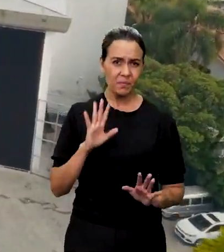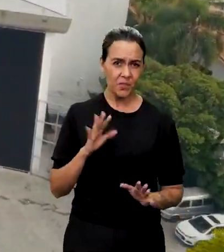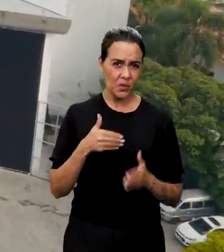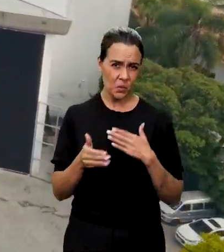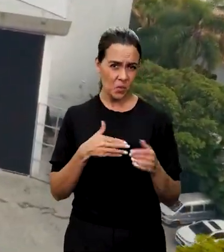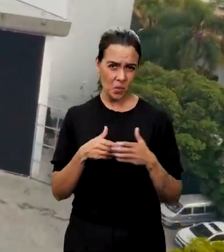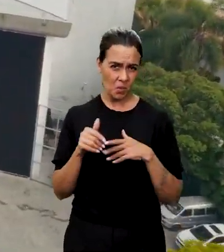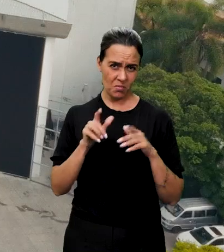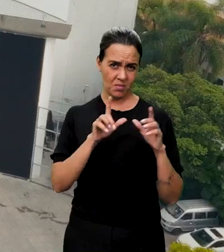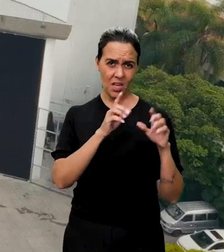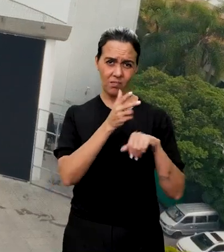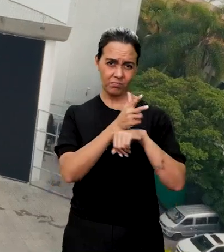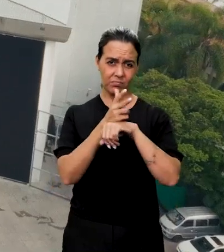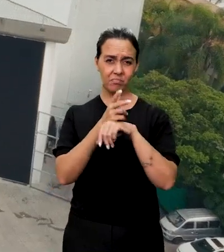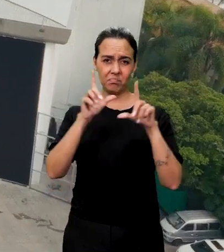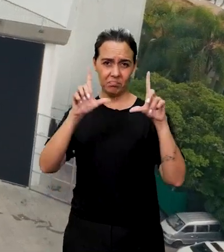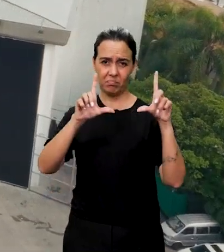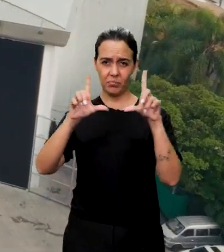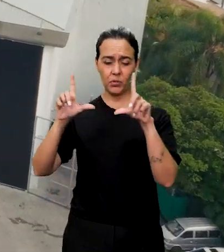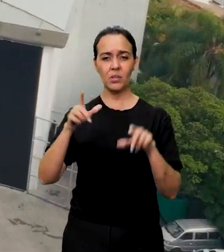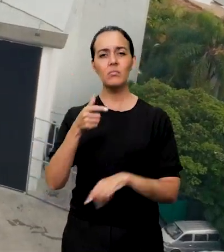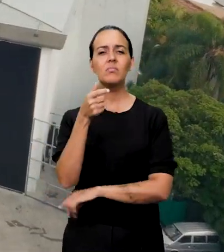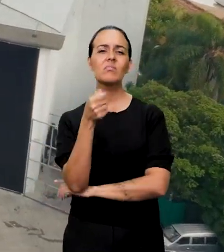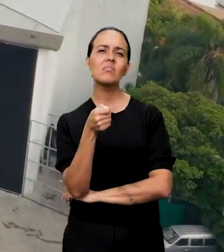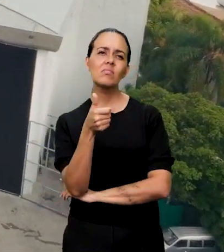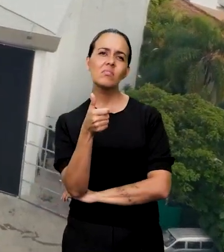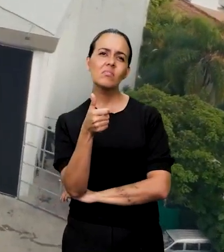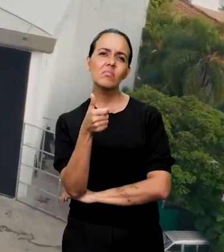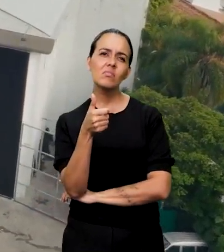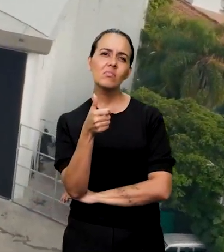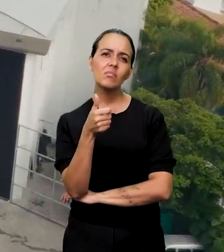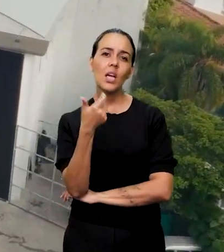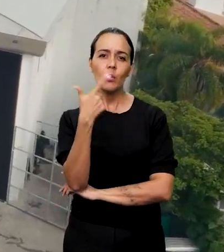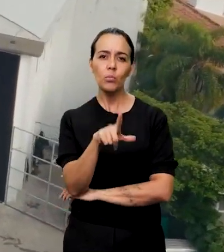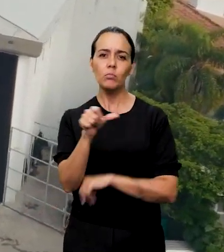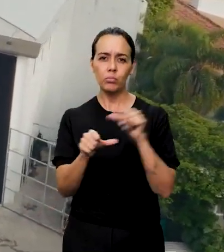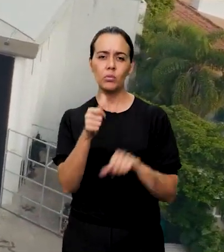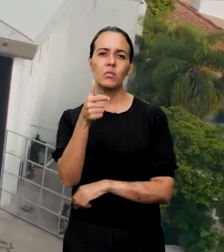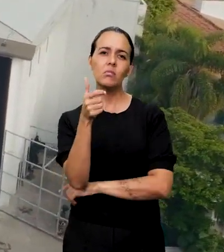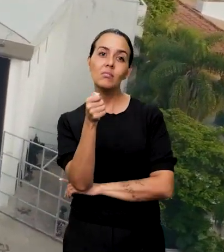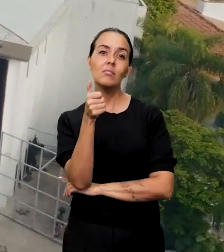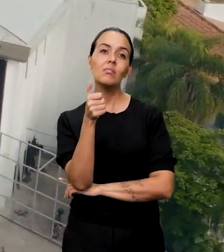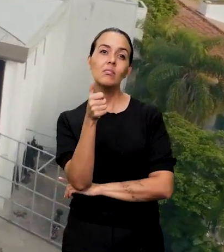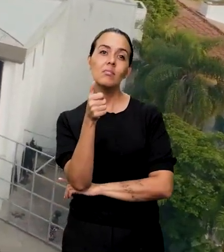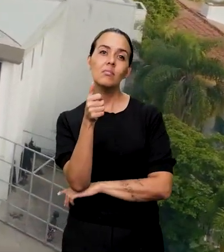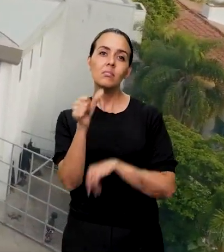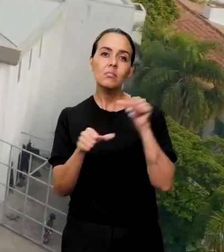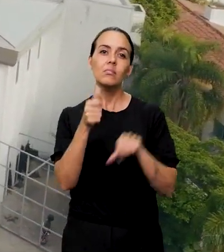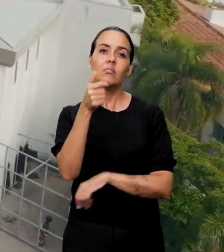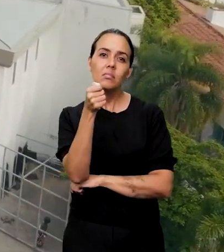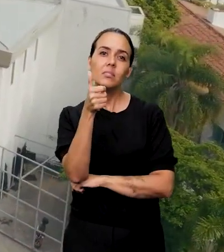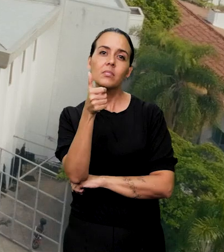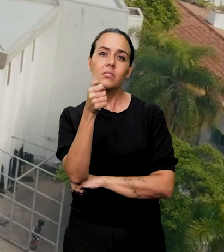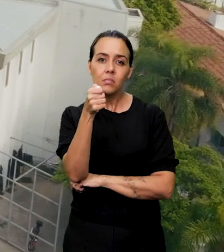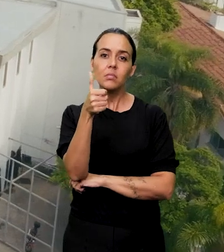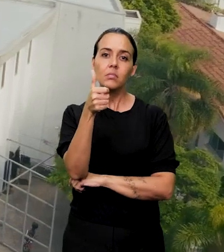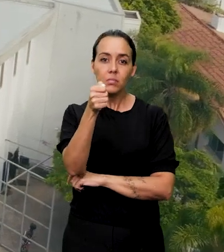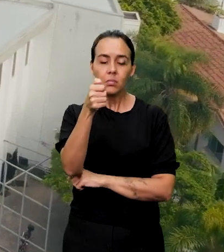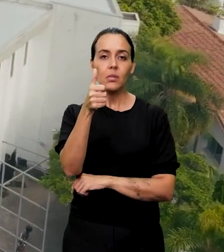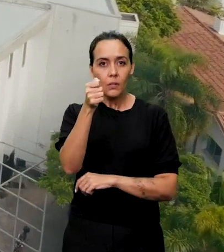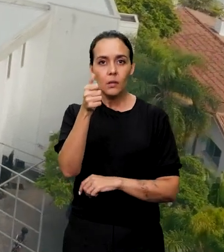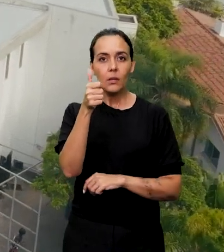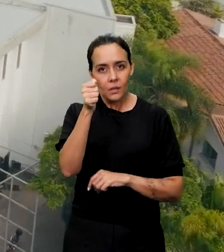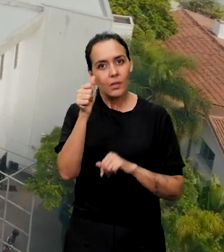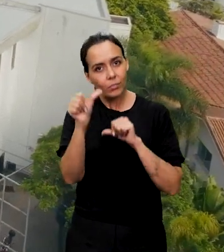desses suportes de TV qualquer, um programa, Na tela, ele começa a Miss. ver aquele primeiro tá bom, mas de repente o outro pode ser melhor e ele muda. O outro pode ser melhor